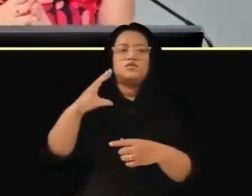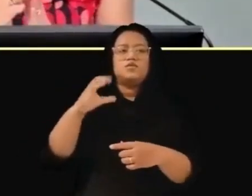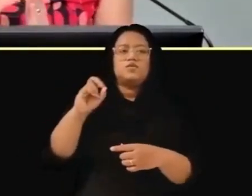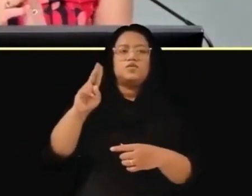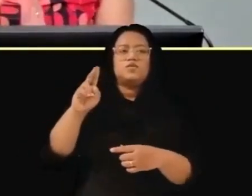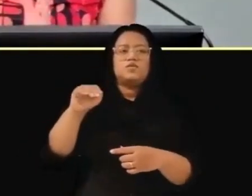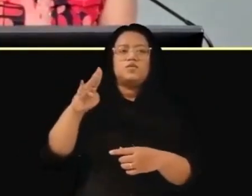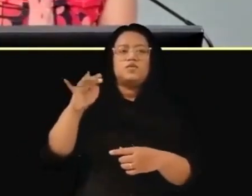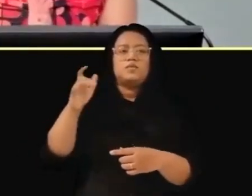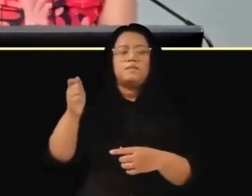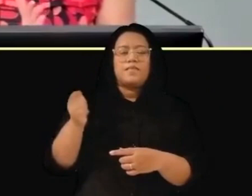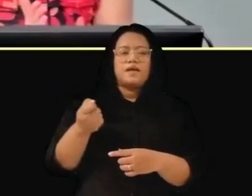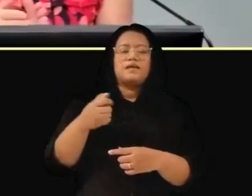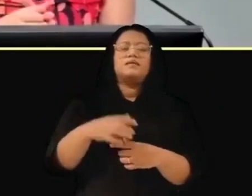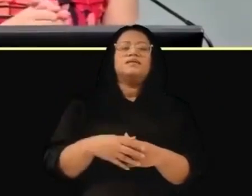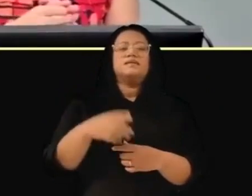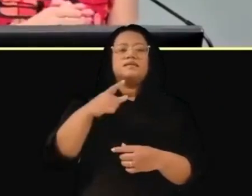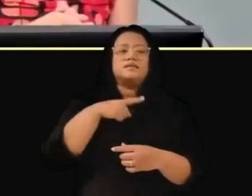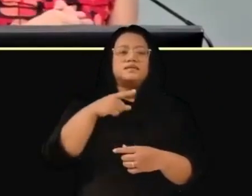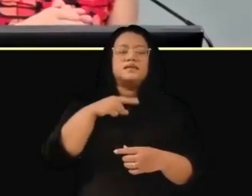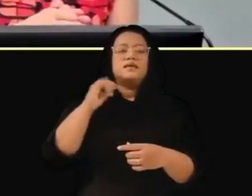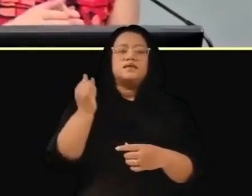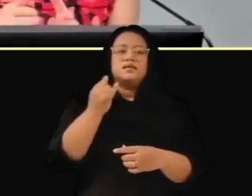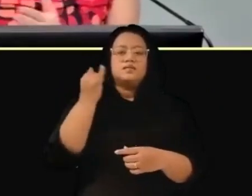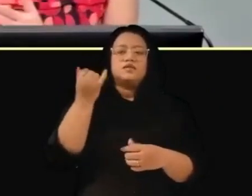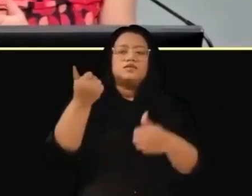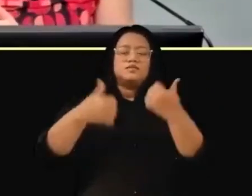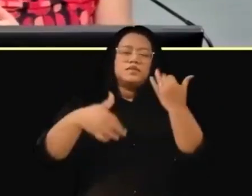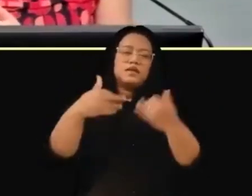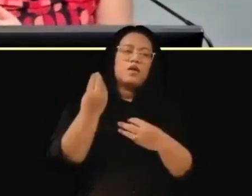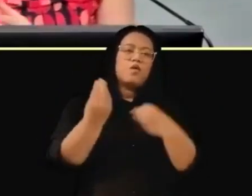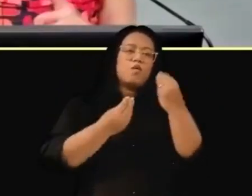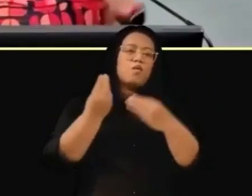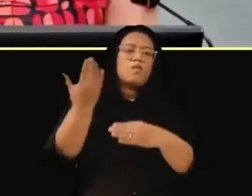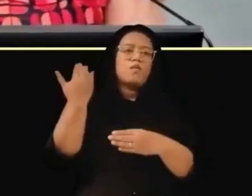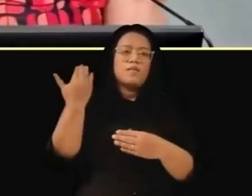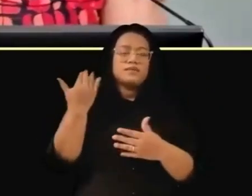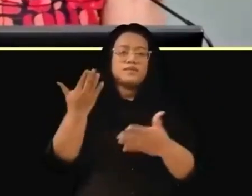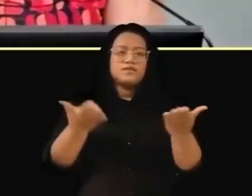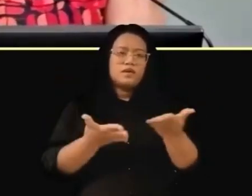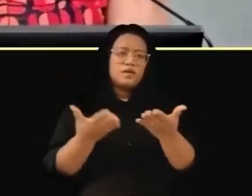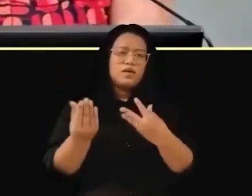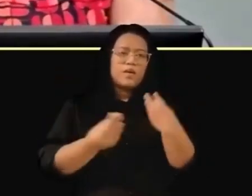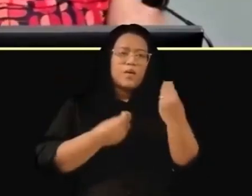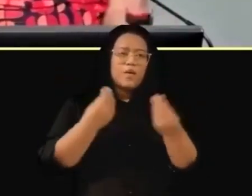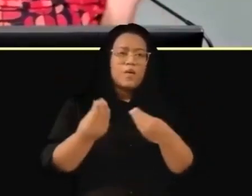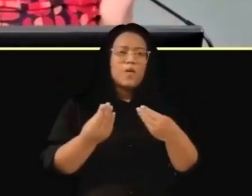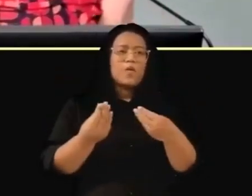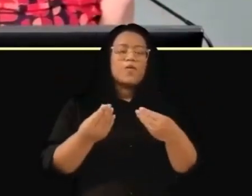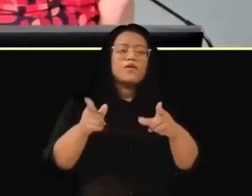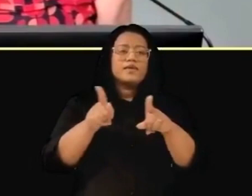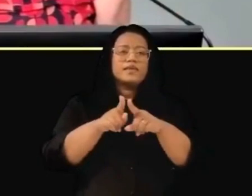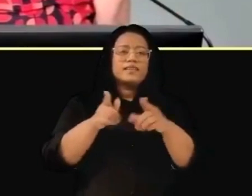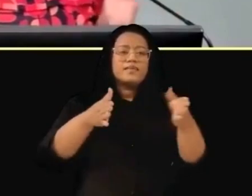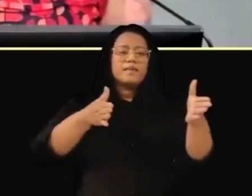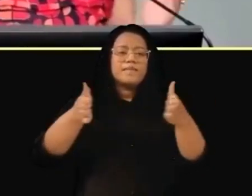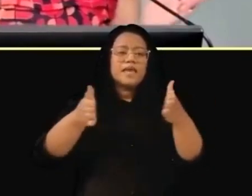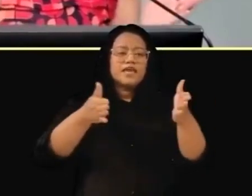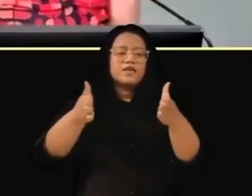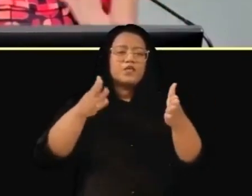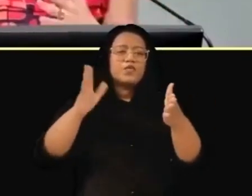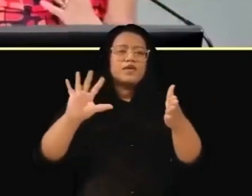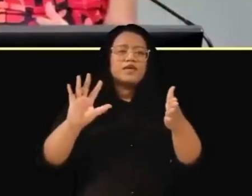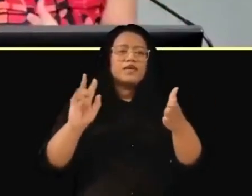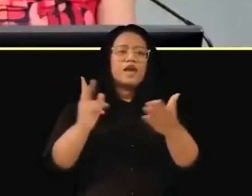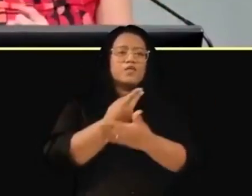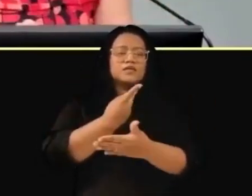é possível identificar, sim, como era, como ficou, e firmar o período em que isso ocorreu, em razão